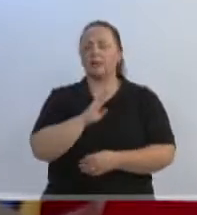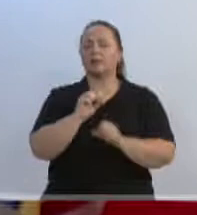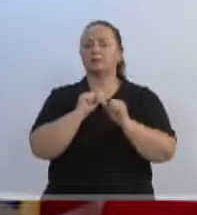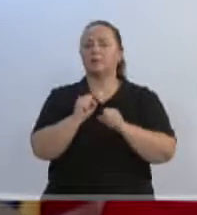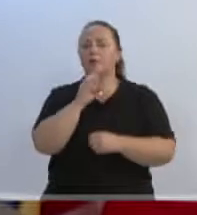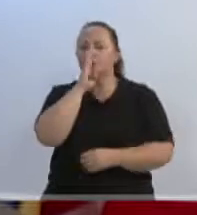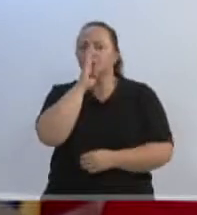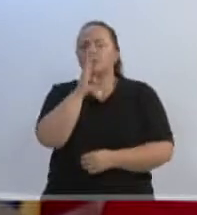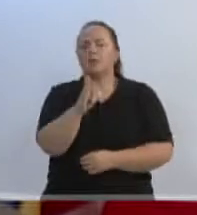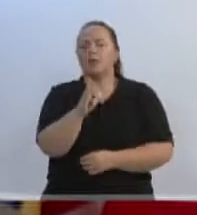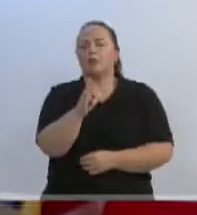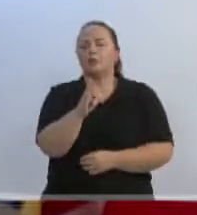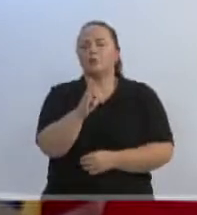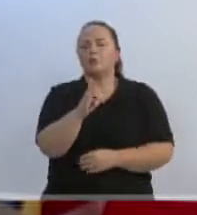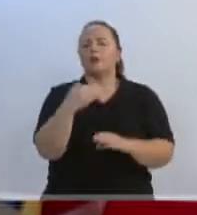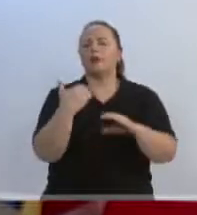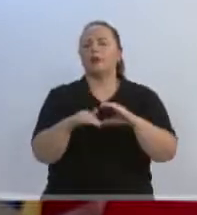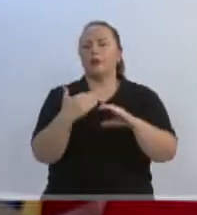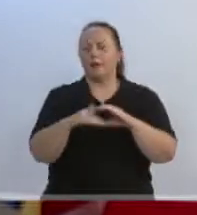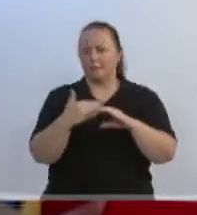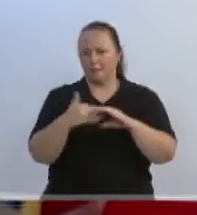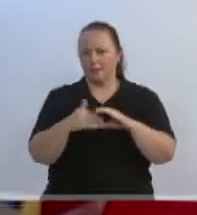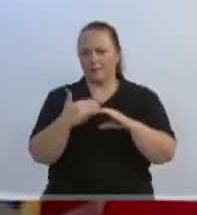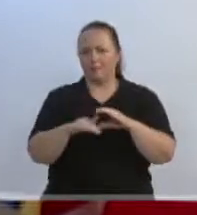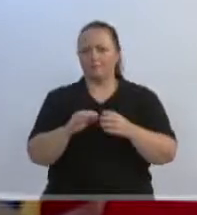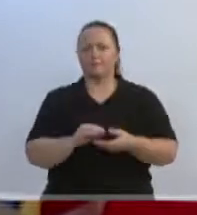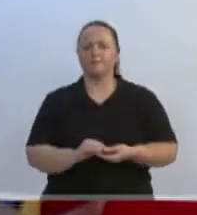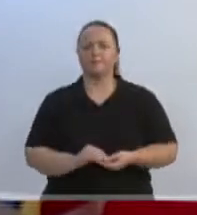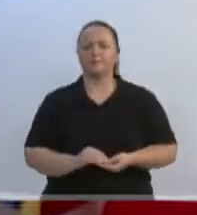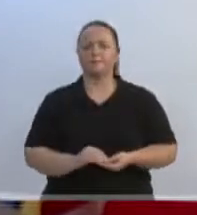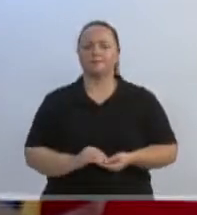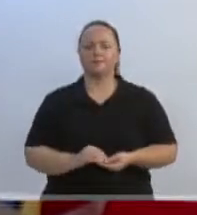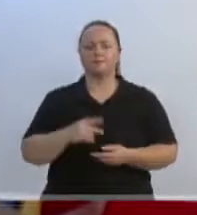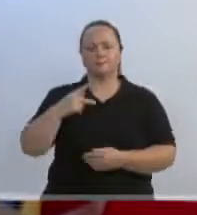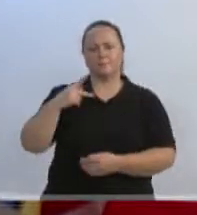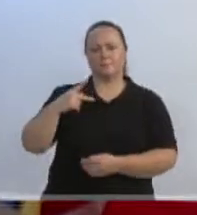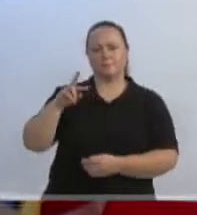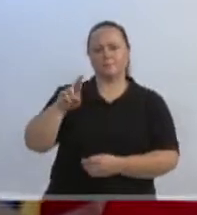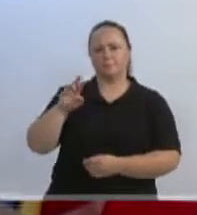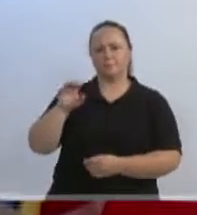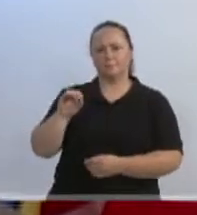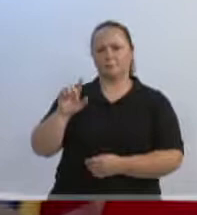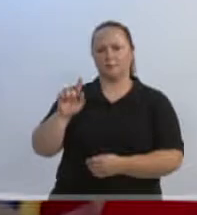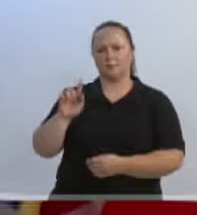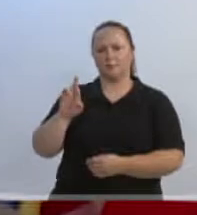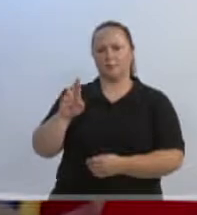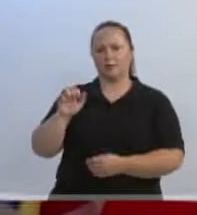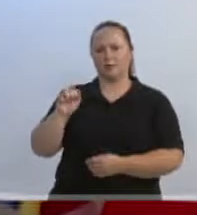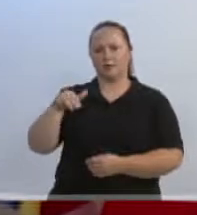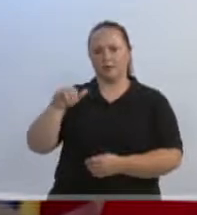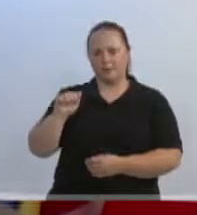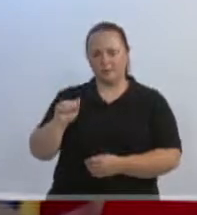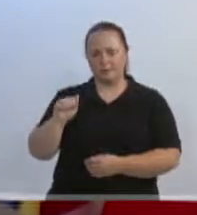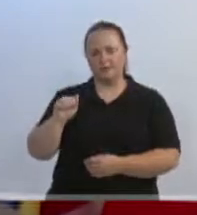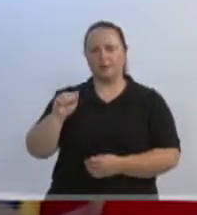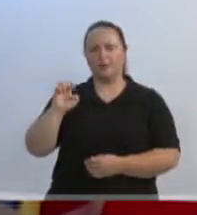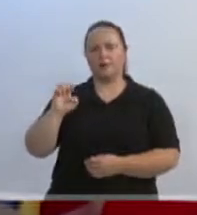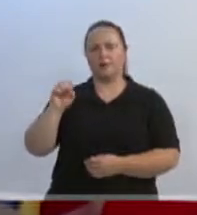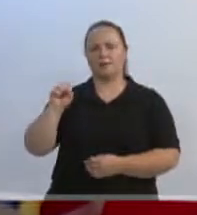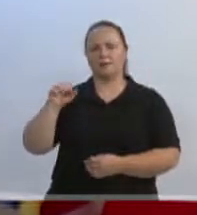feitas pelo e mail programa esquadrão pet arroba